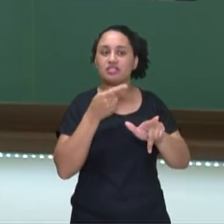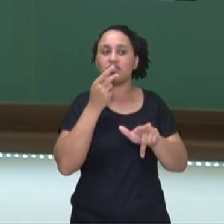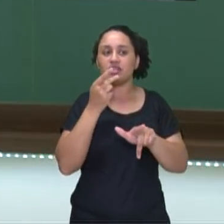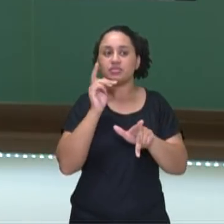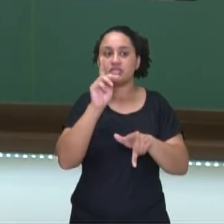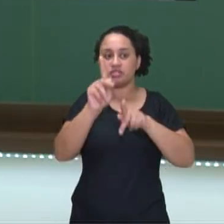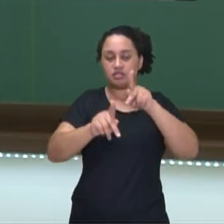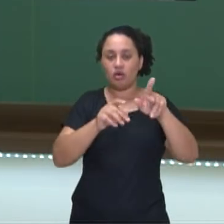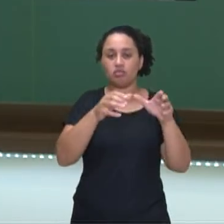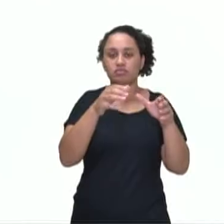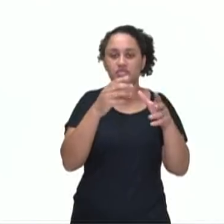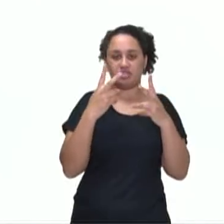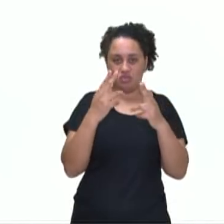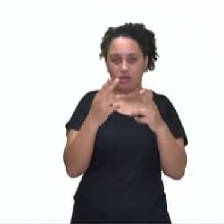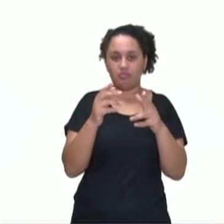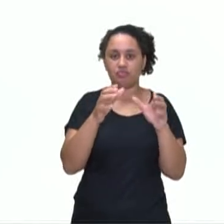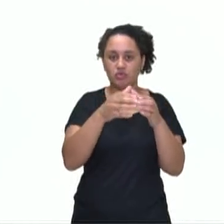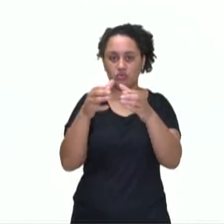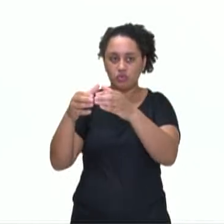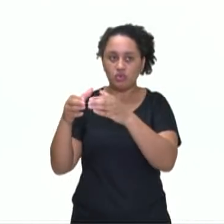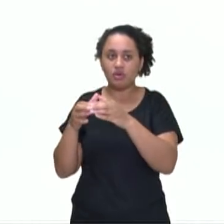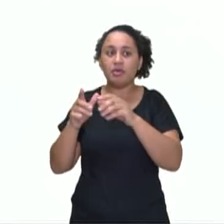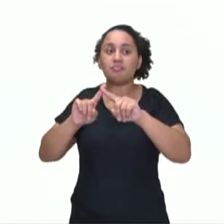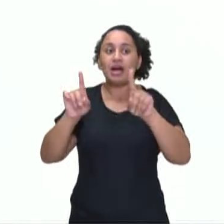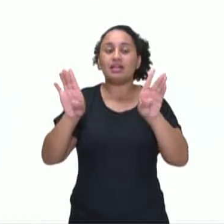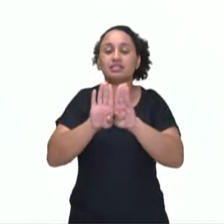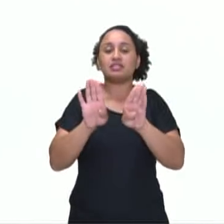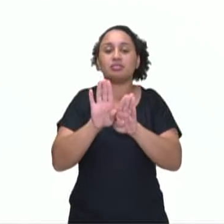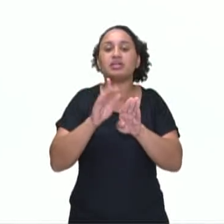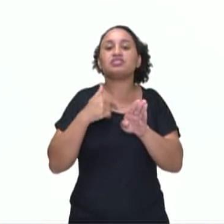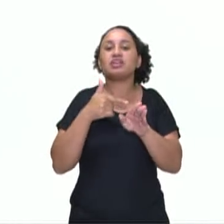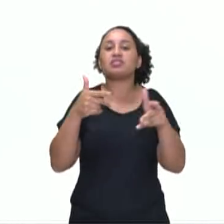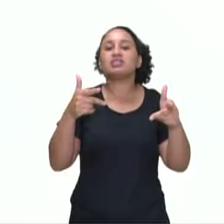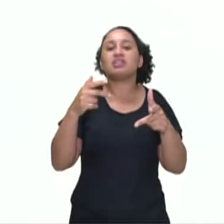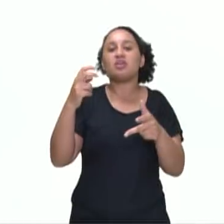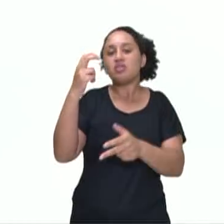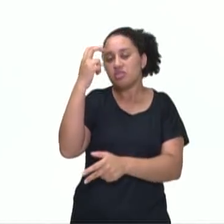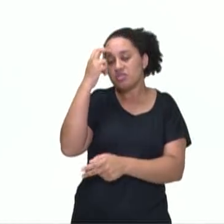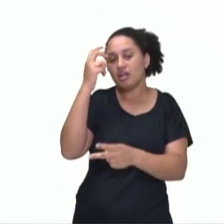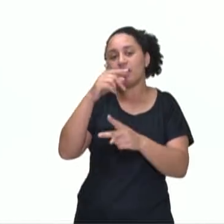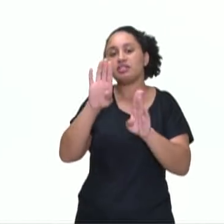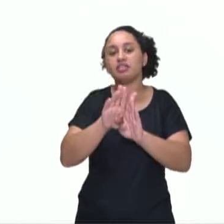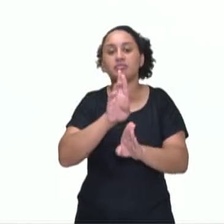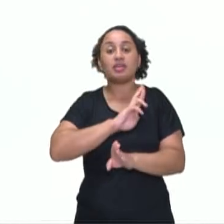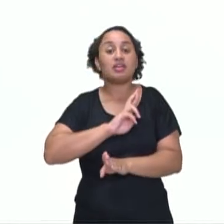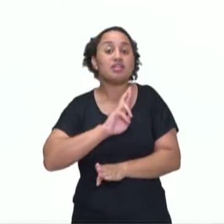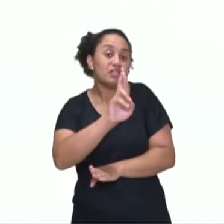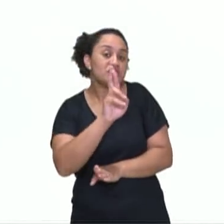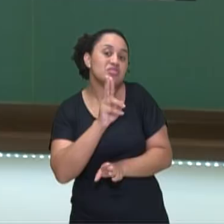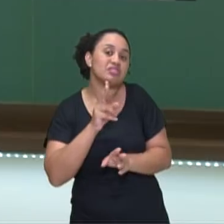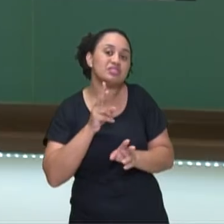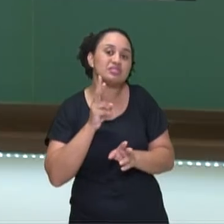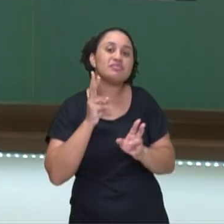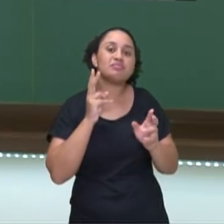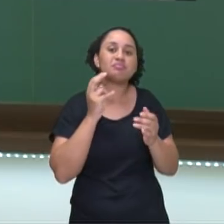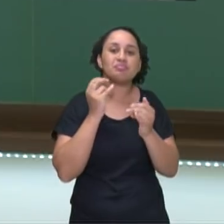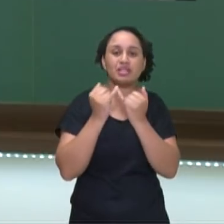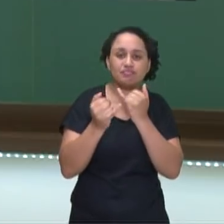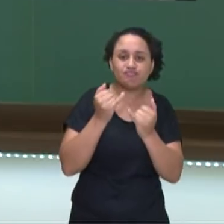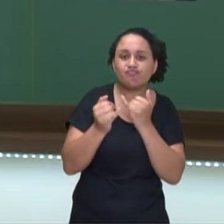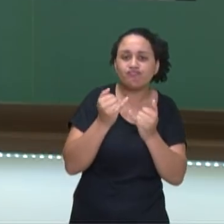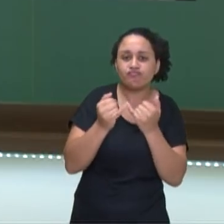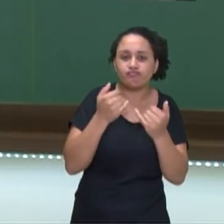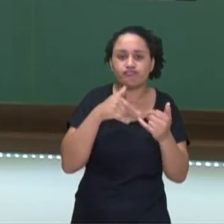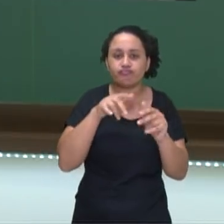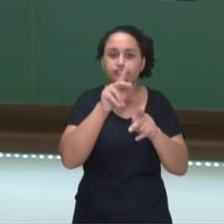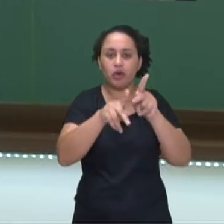desses povos, os Iorubás tinham traços culturais e religiosos em comum. Então, idioma, cultura e religião em